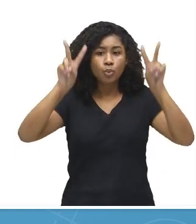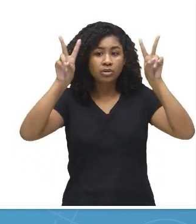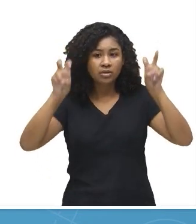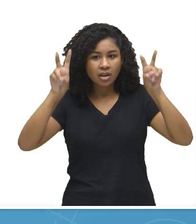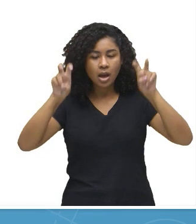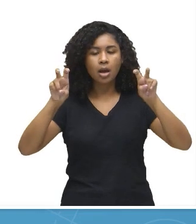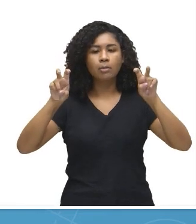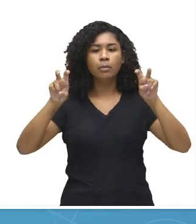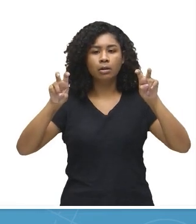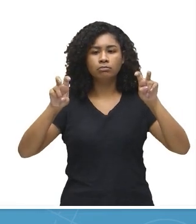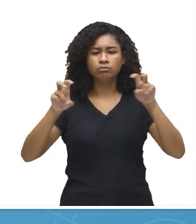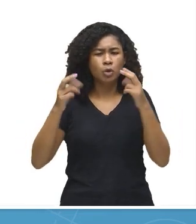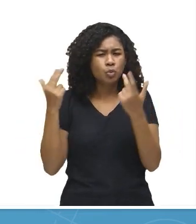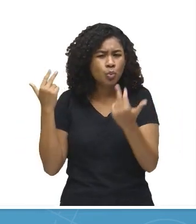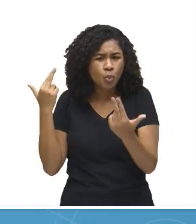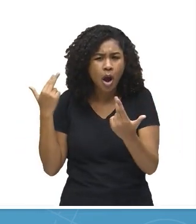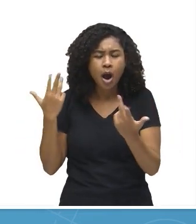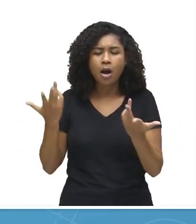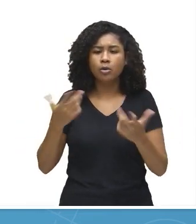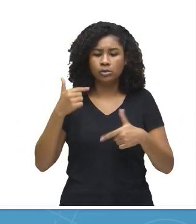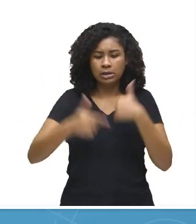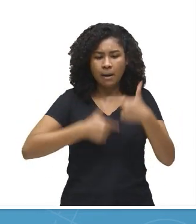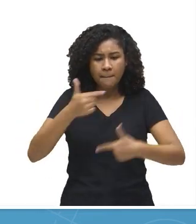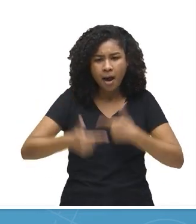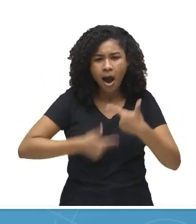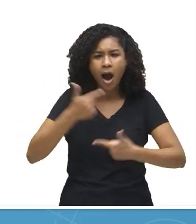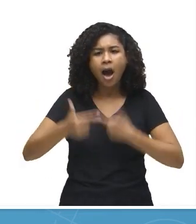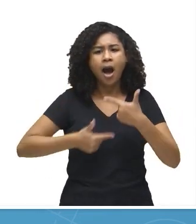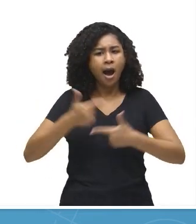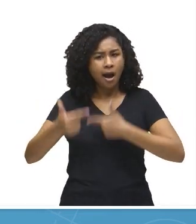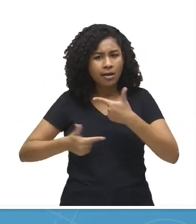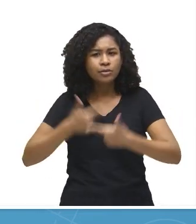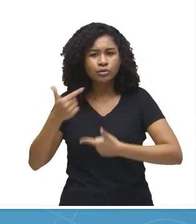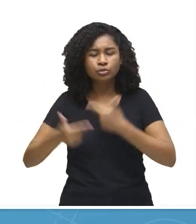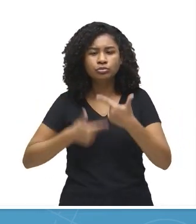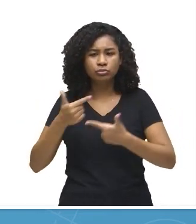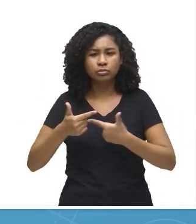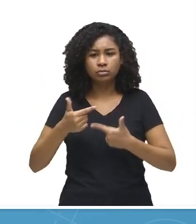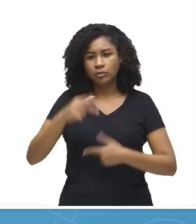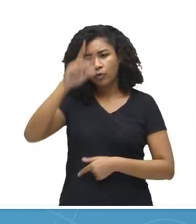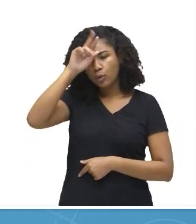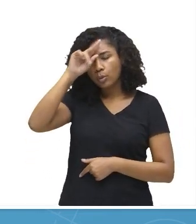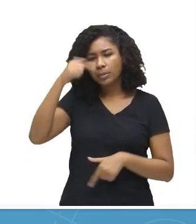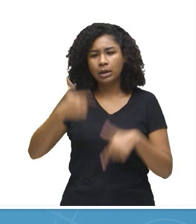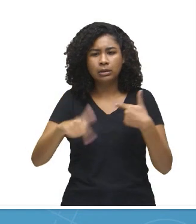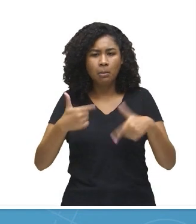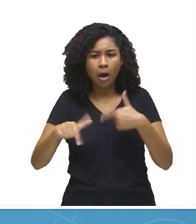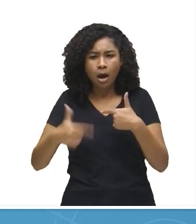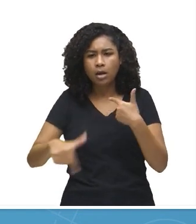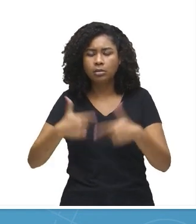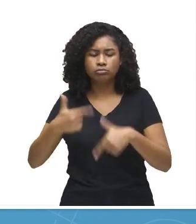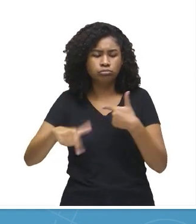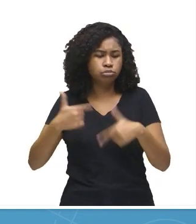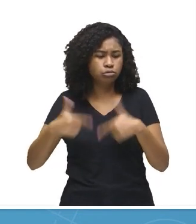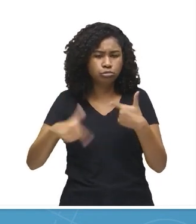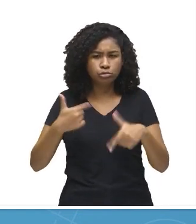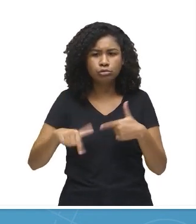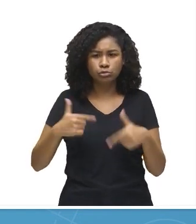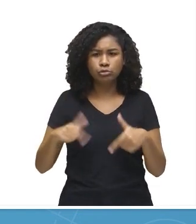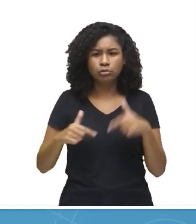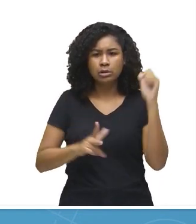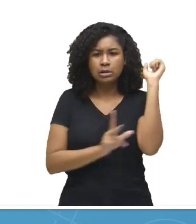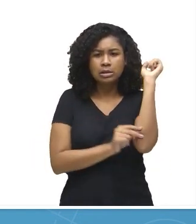do trabalho, de a cigarra trabalhar o verão inteiro, aliás, a formiga trabalhar o verão inteiro e a cigarra só ficar cantando,